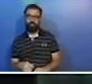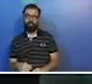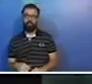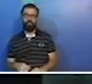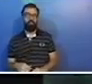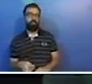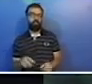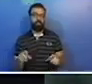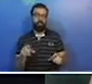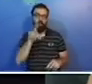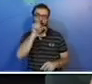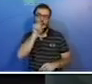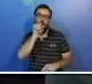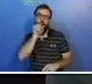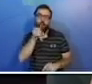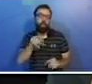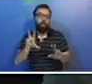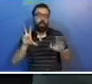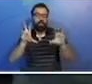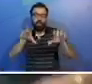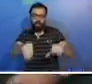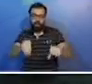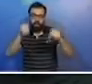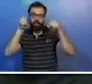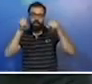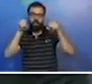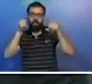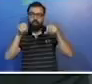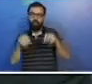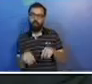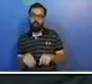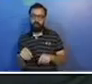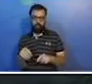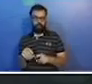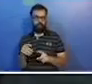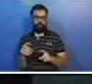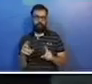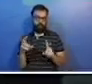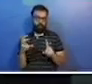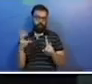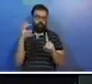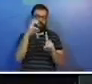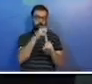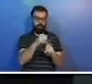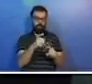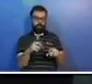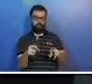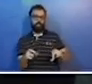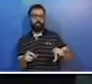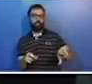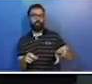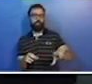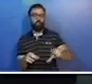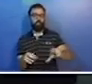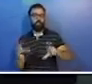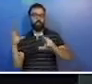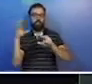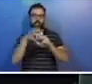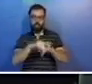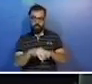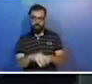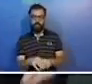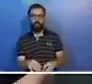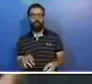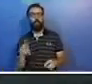primário quando se alimenta do rato e do coelho. Ei, se ele se alimenta do rato